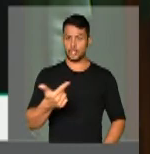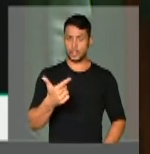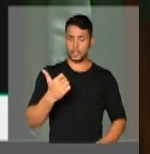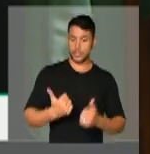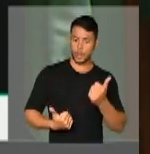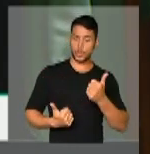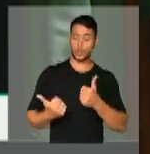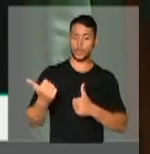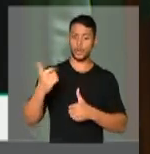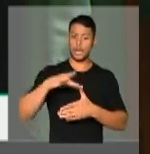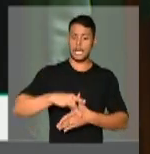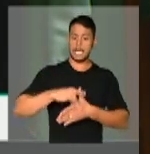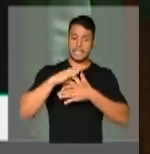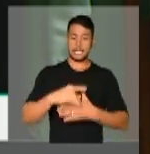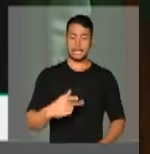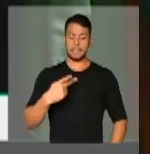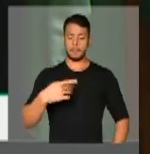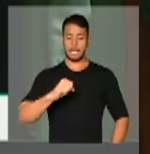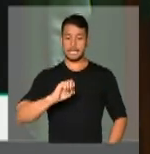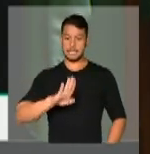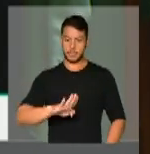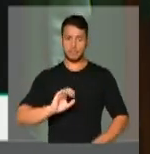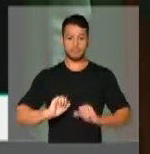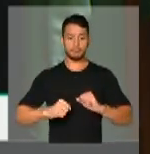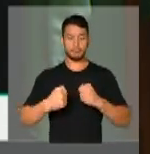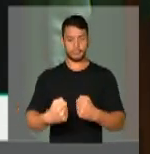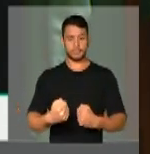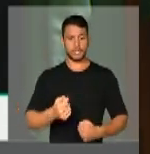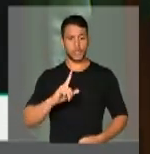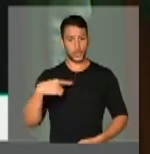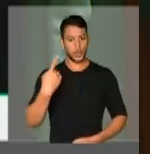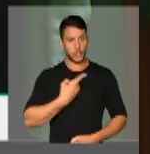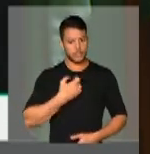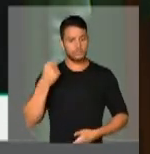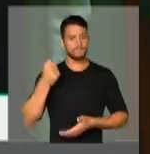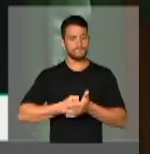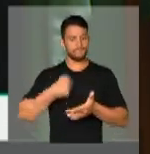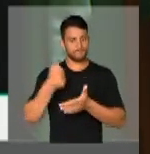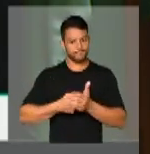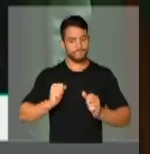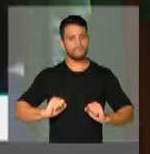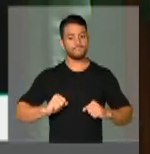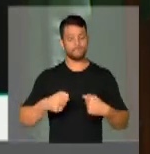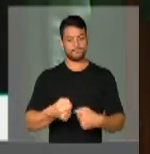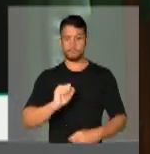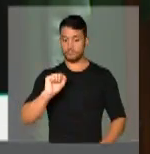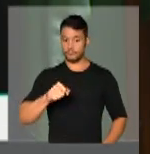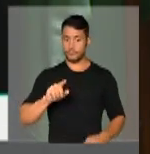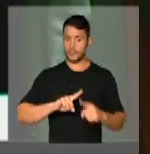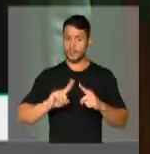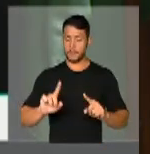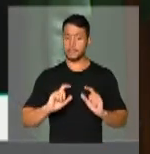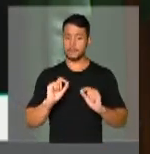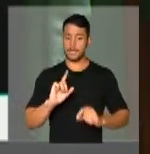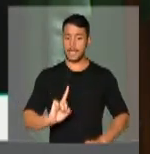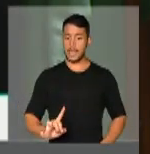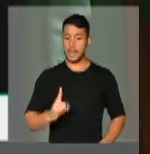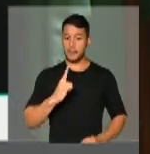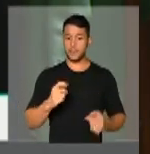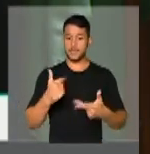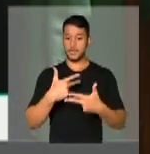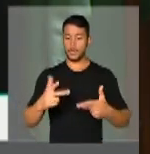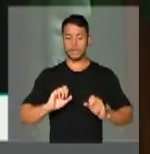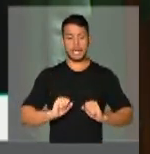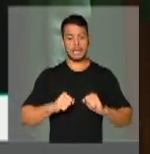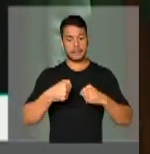nessa trincheira de luta fazendo a boa defesa. Nossos combates serão muitos, meu amigo Marcelo Nilo, mas o primeiro deles será